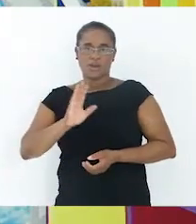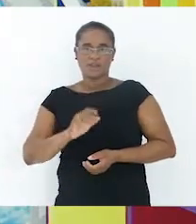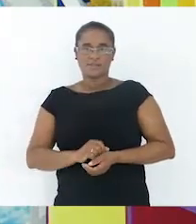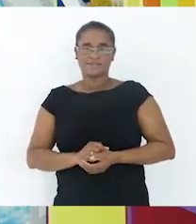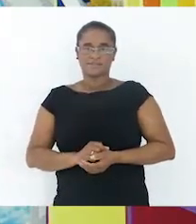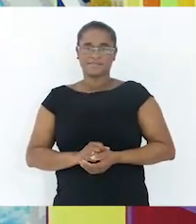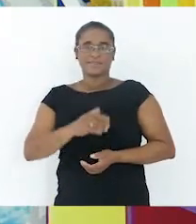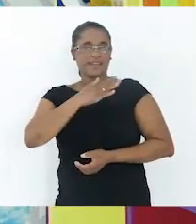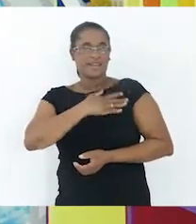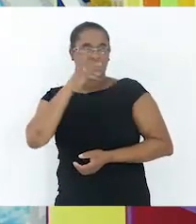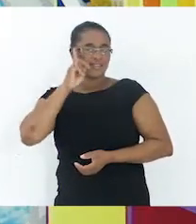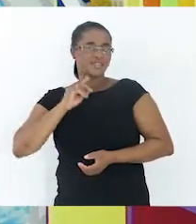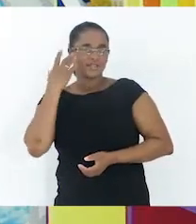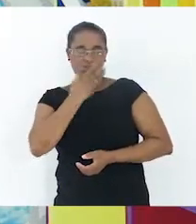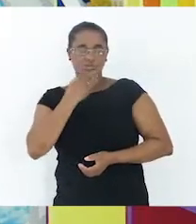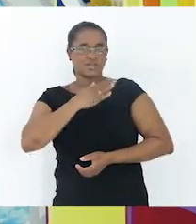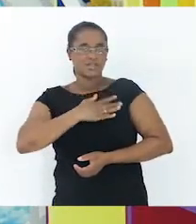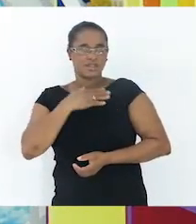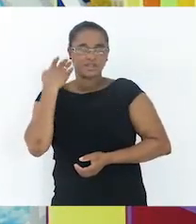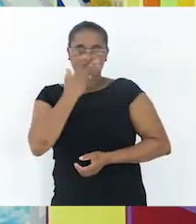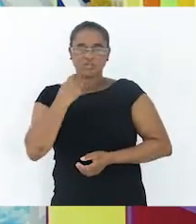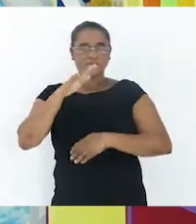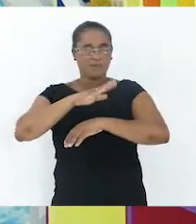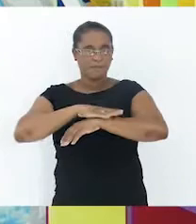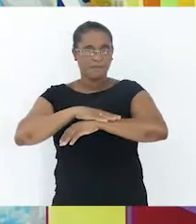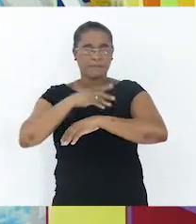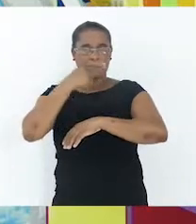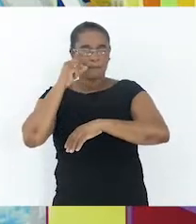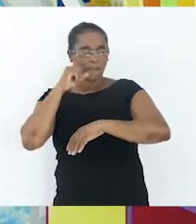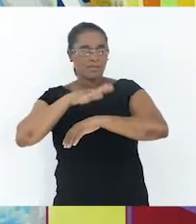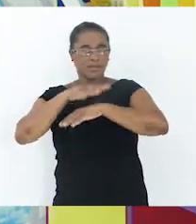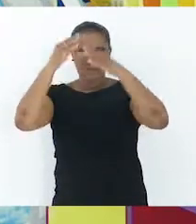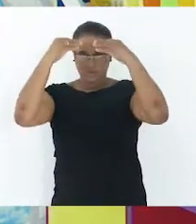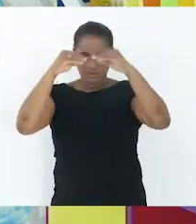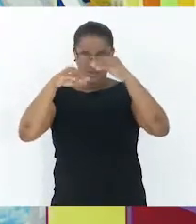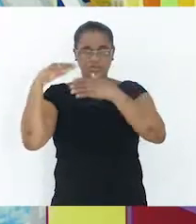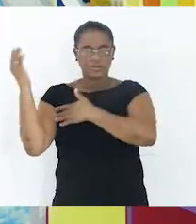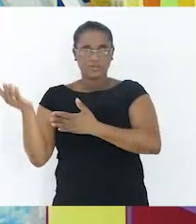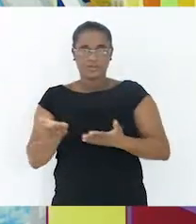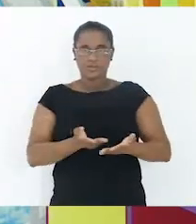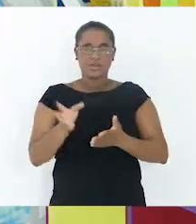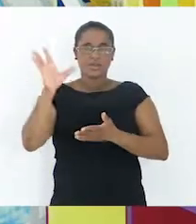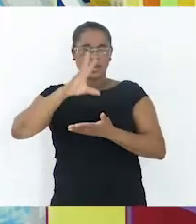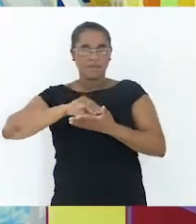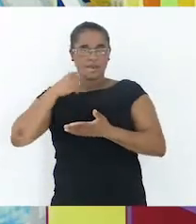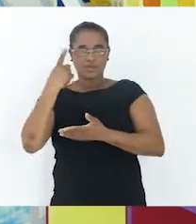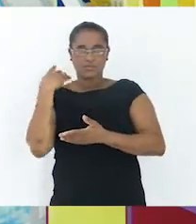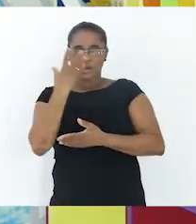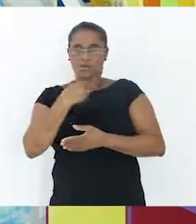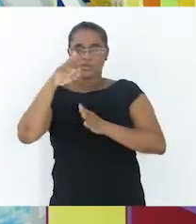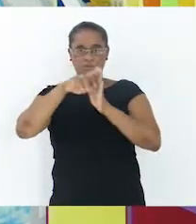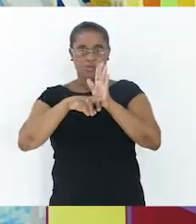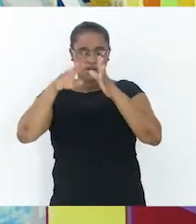Olá, caras alunas e caros alunos, pais encarregados de educação, sejam bem-vindos a mais uma aula do